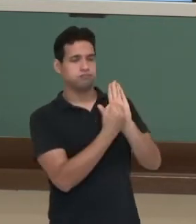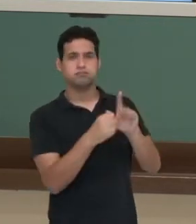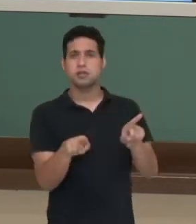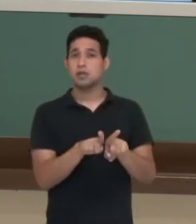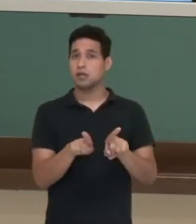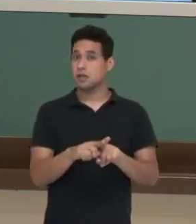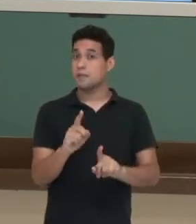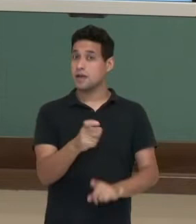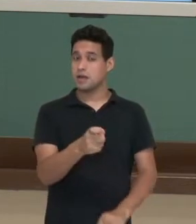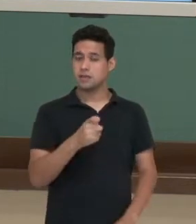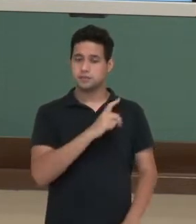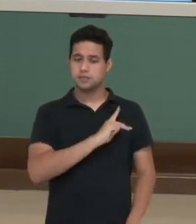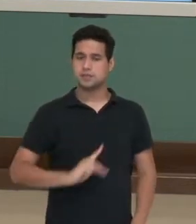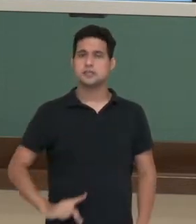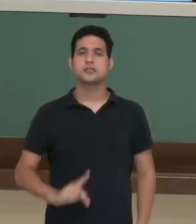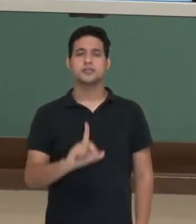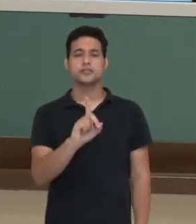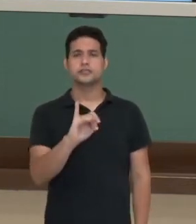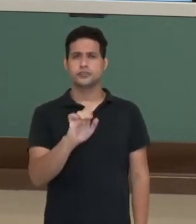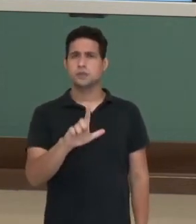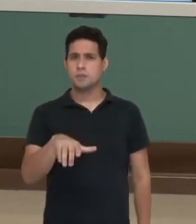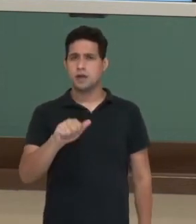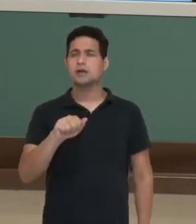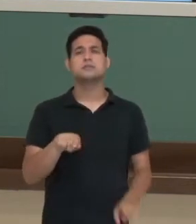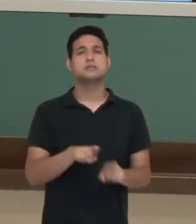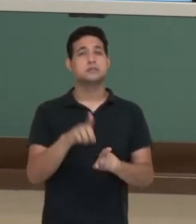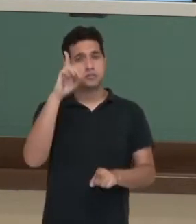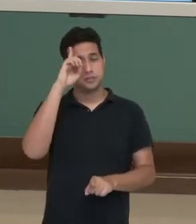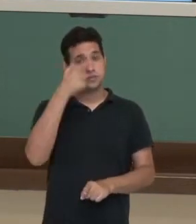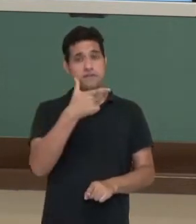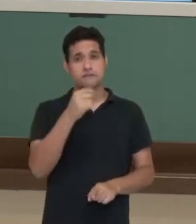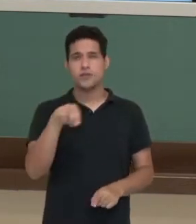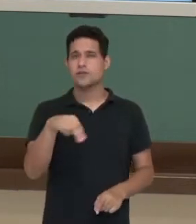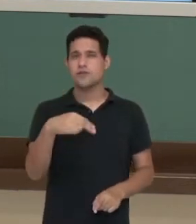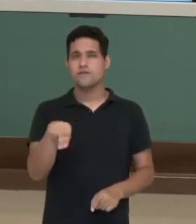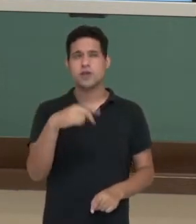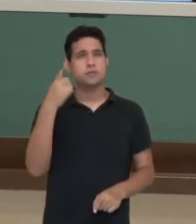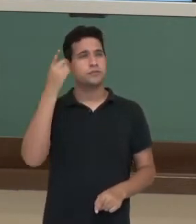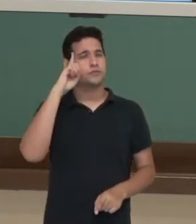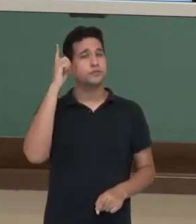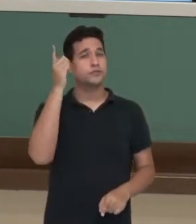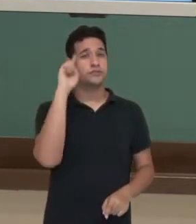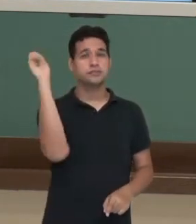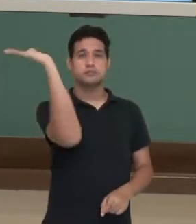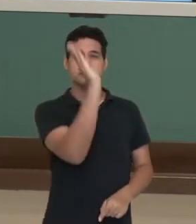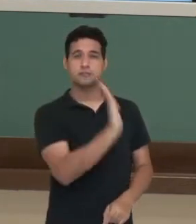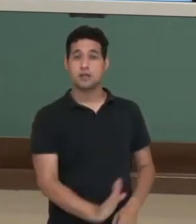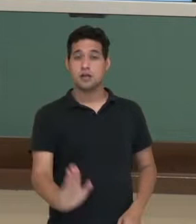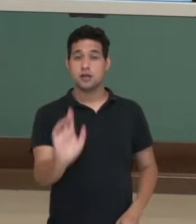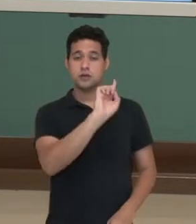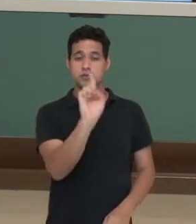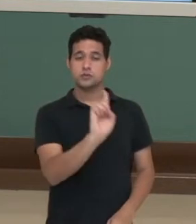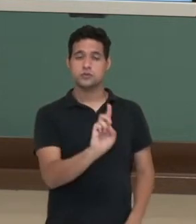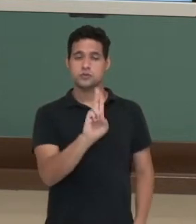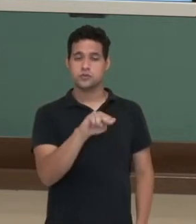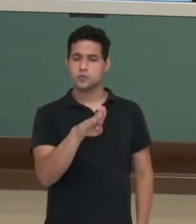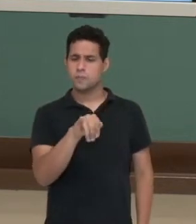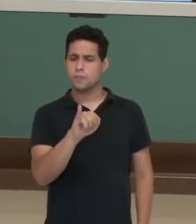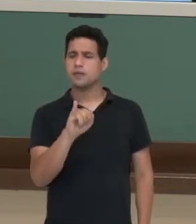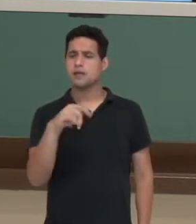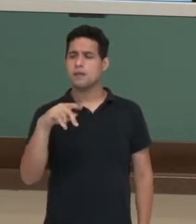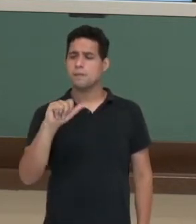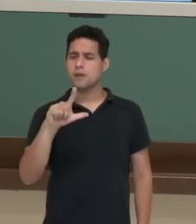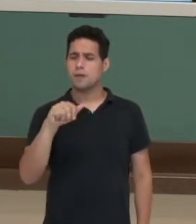pela ex-presidente Dilma Rousseff. 20 de novembro, Dia Nacional do Zumbi de Palmares. Por quê? Porque